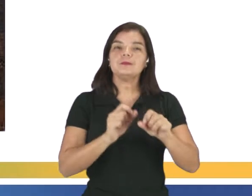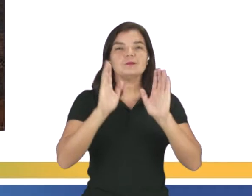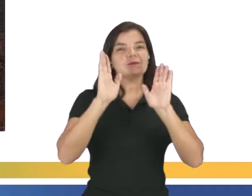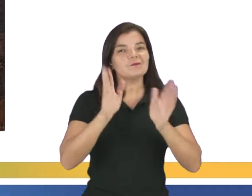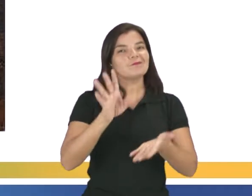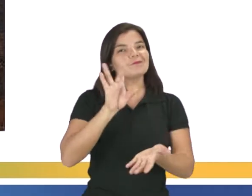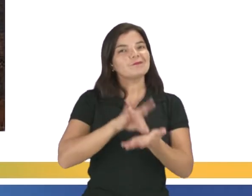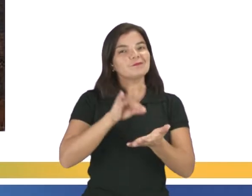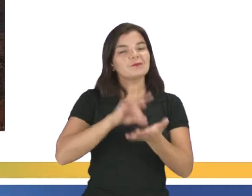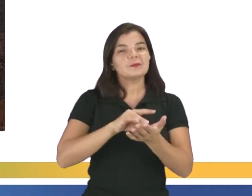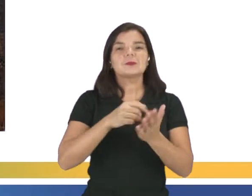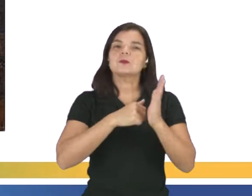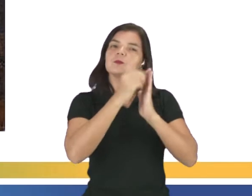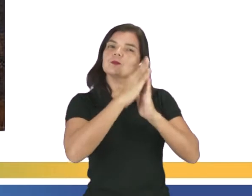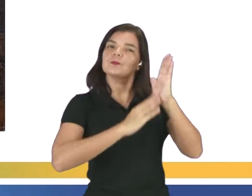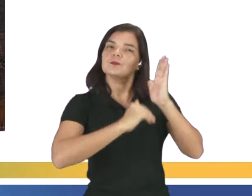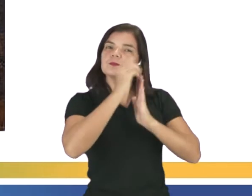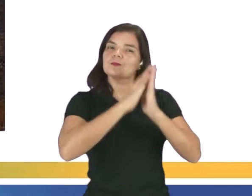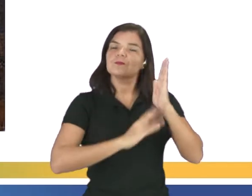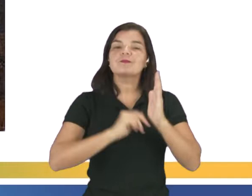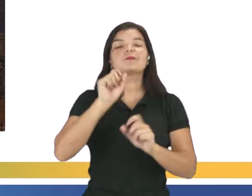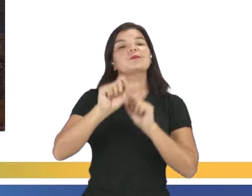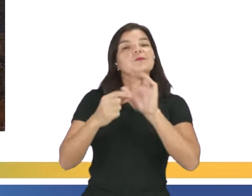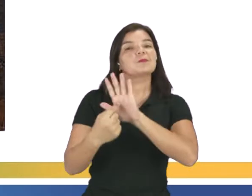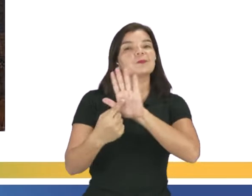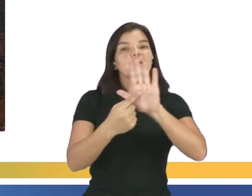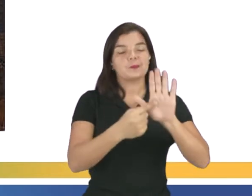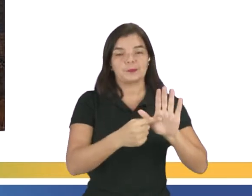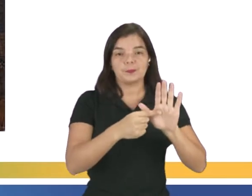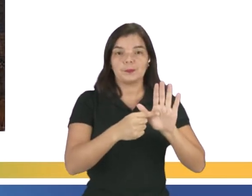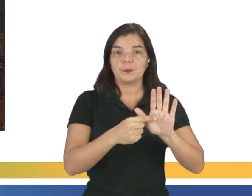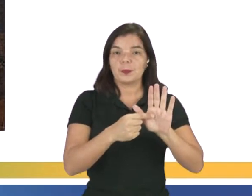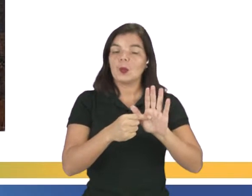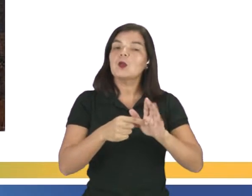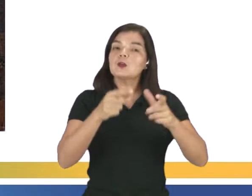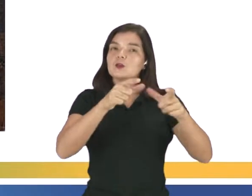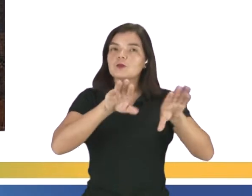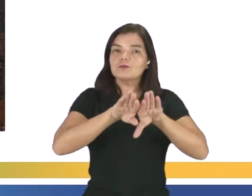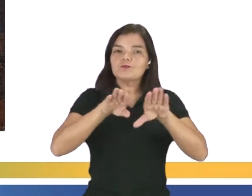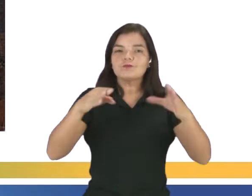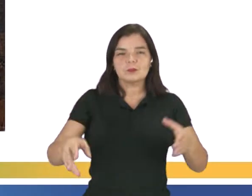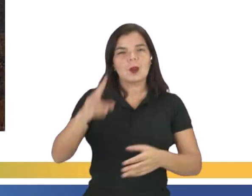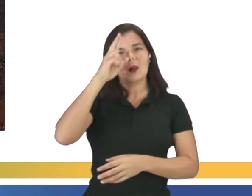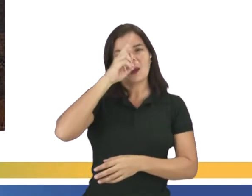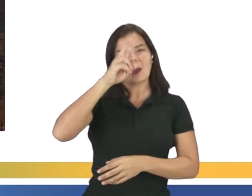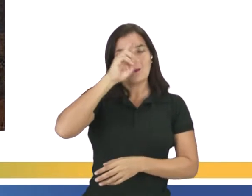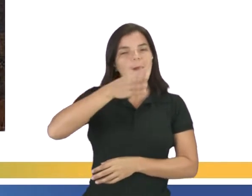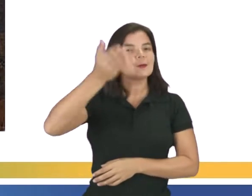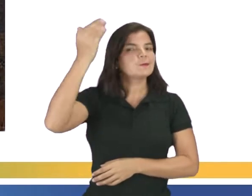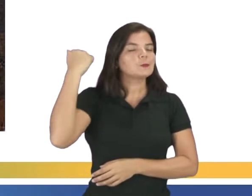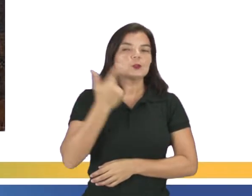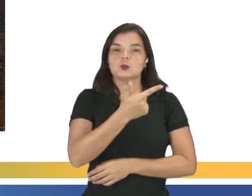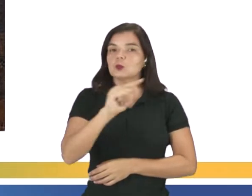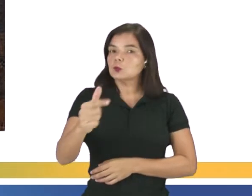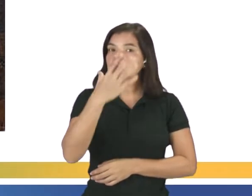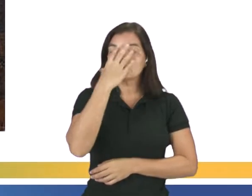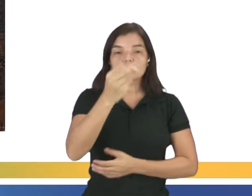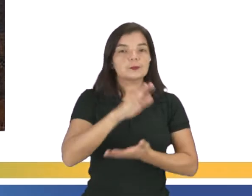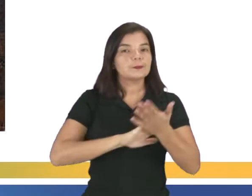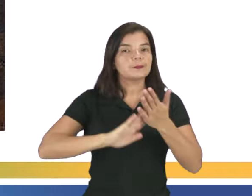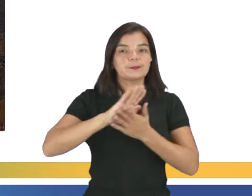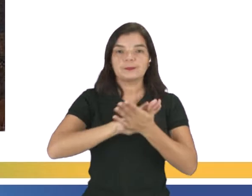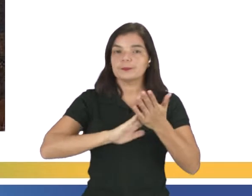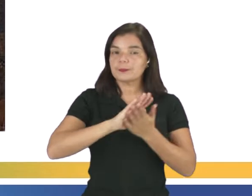na verdade, uma pintura para representar esse palco, porque lembrem-se que nessa época nós não tínhamos a